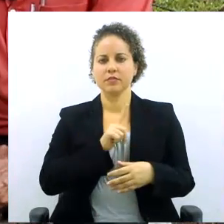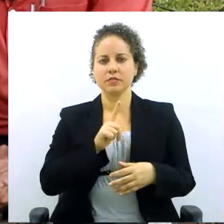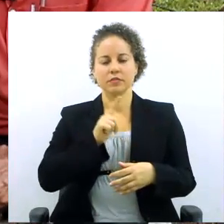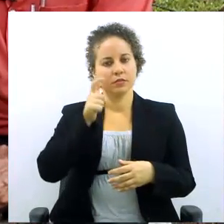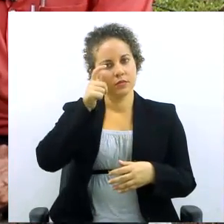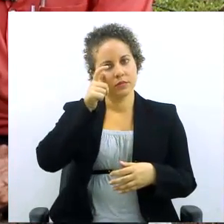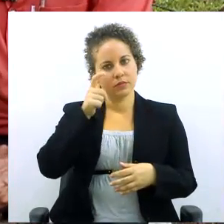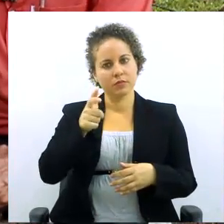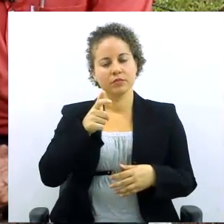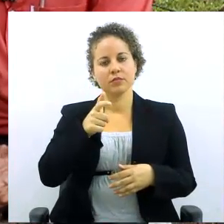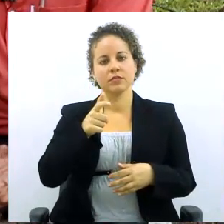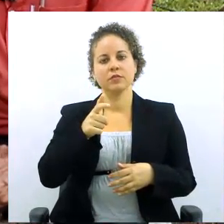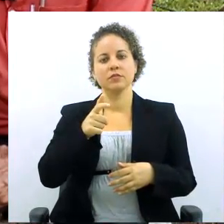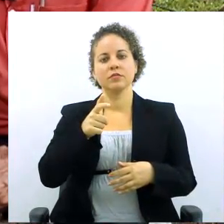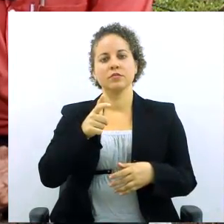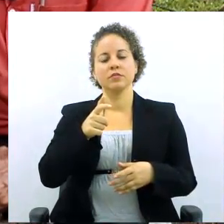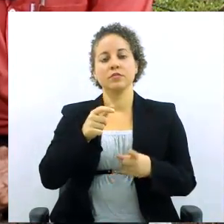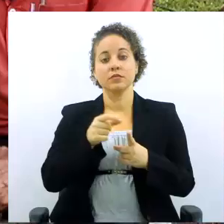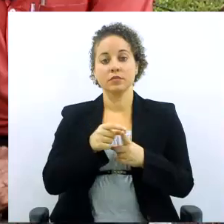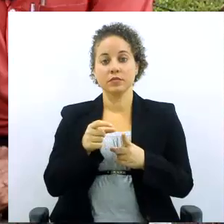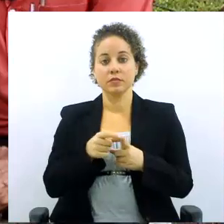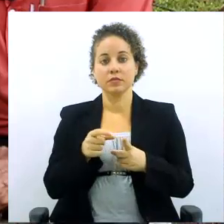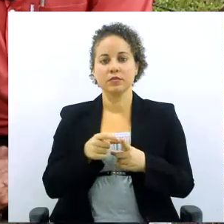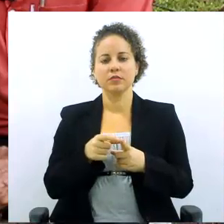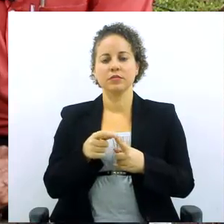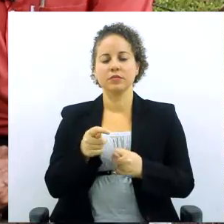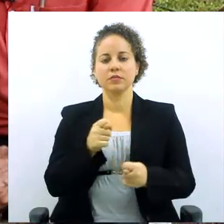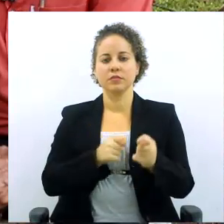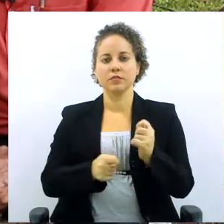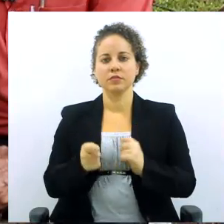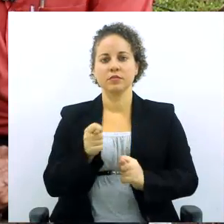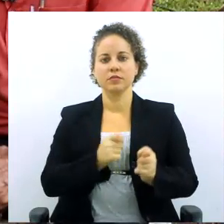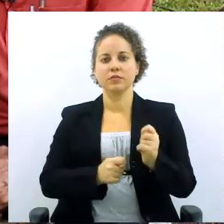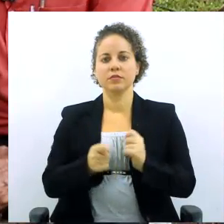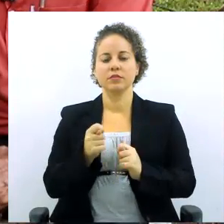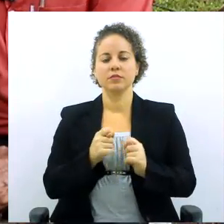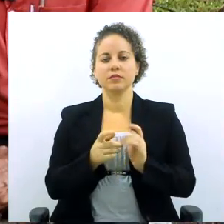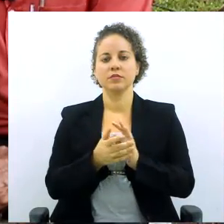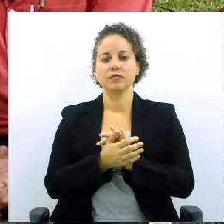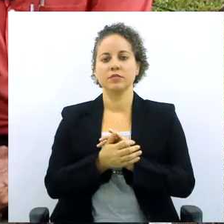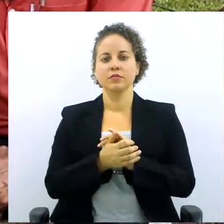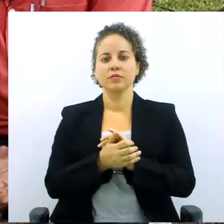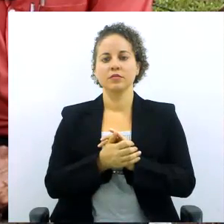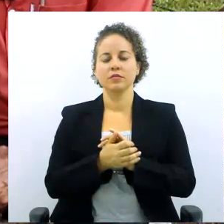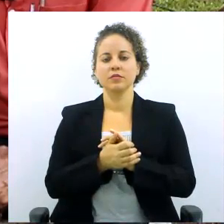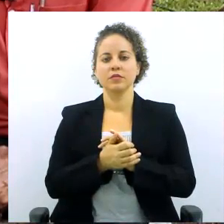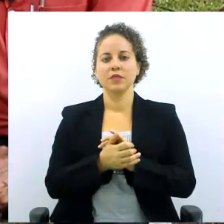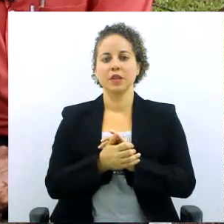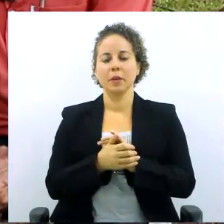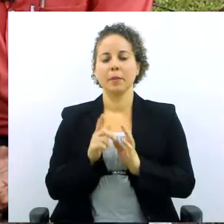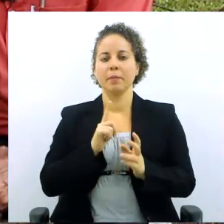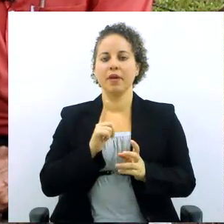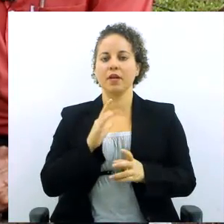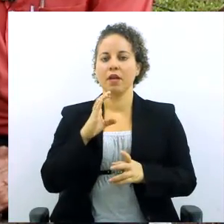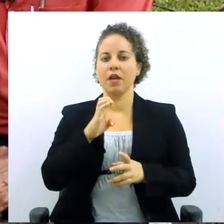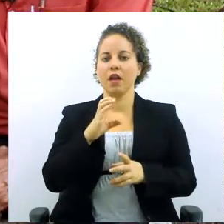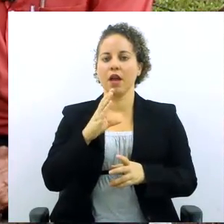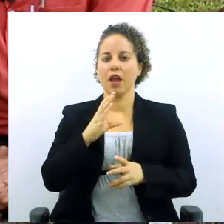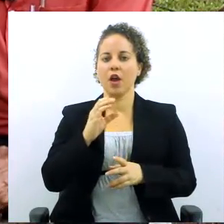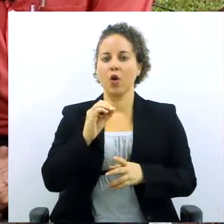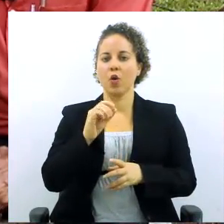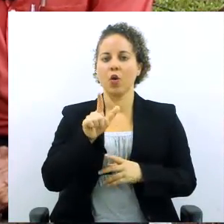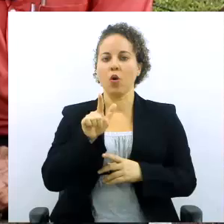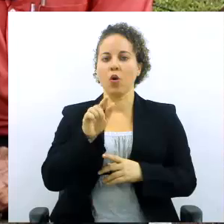interessante a partir da etimologia da palavra sobre economia e ecologia. Eu ia pedir a ele, professor,